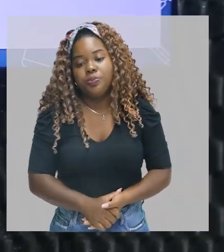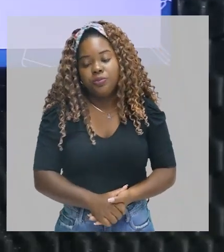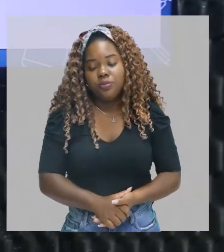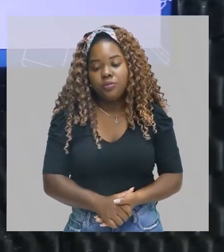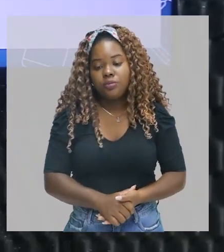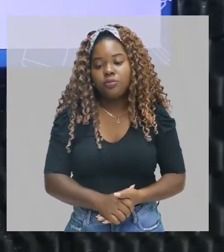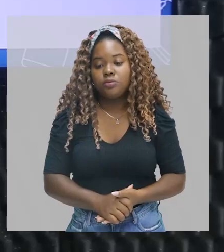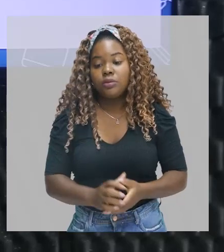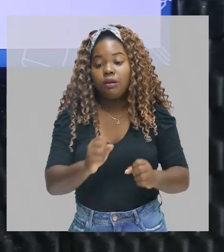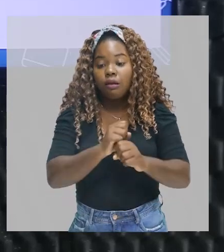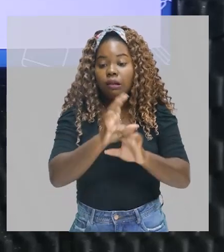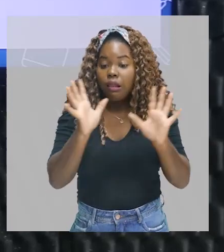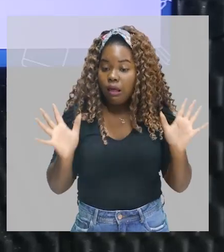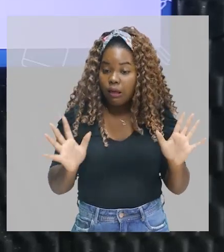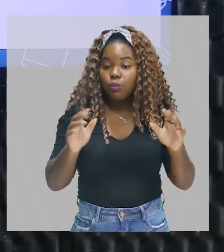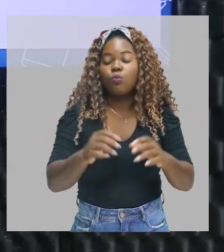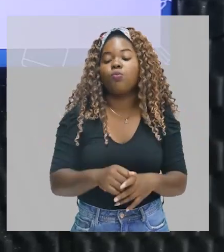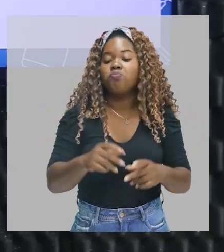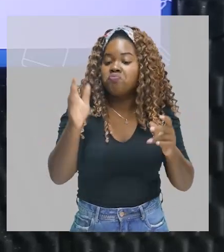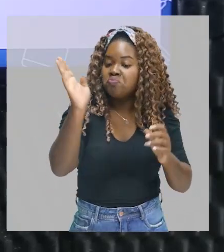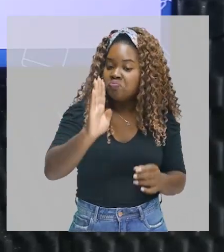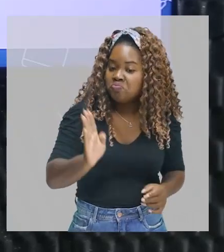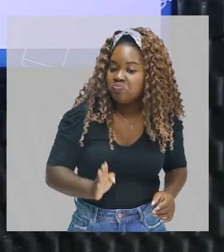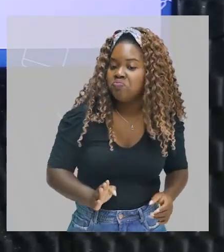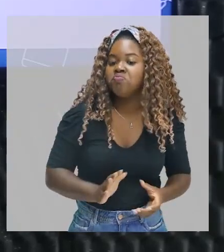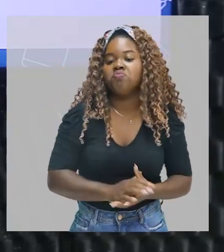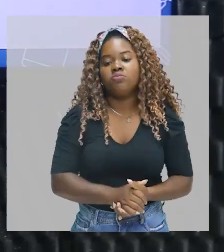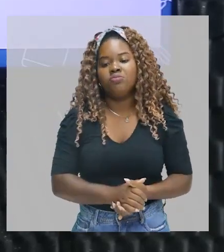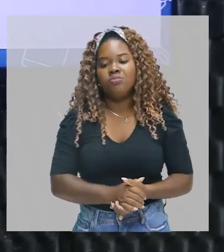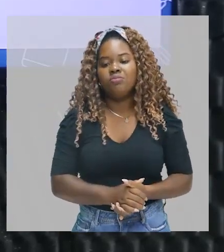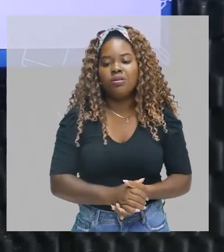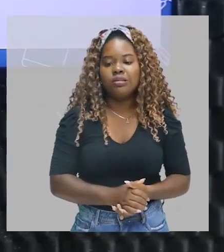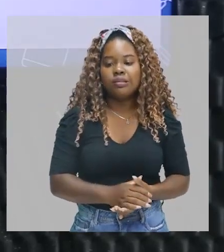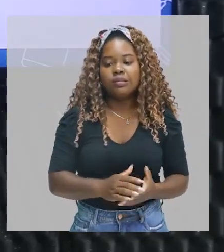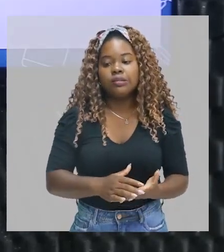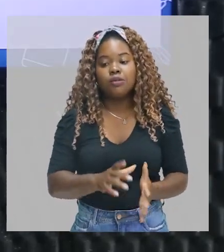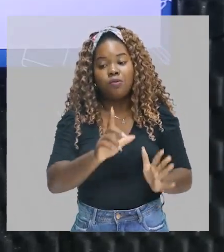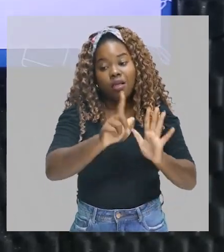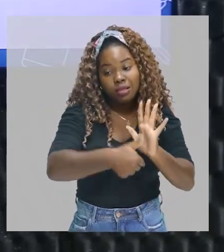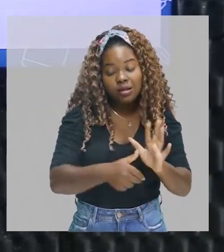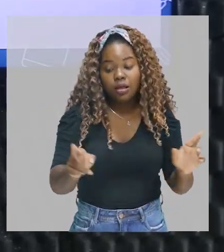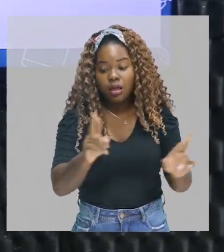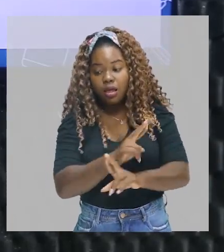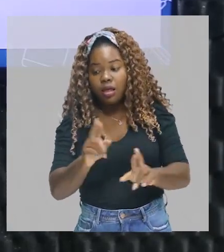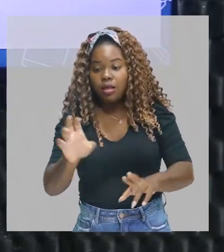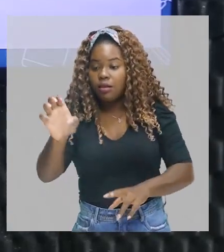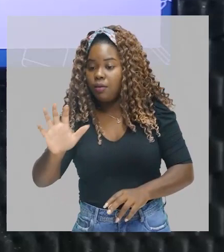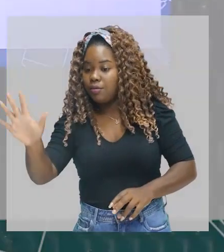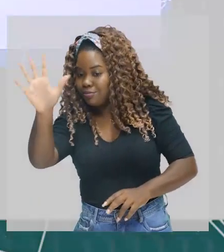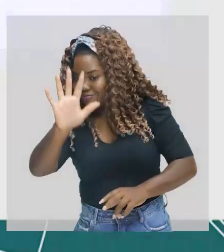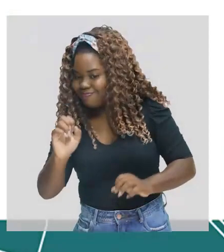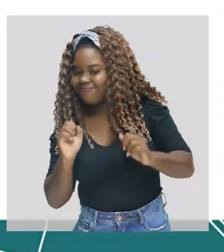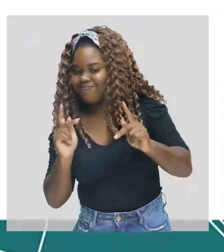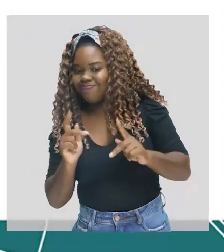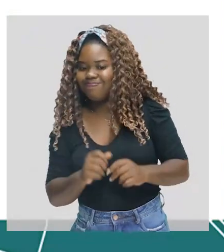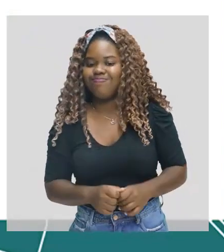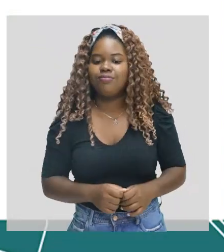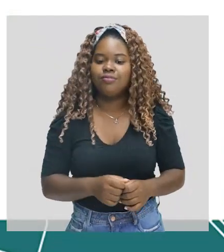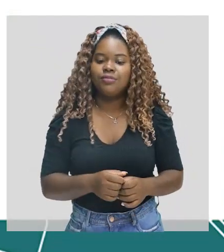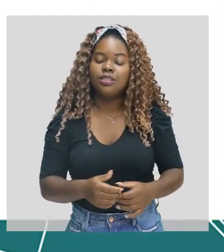um Brasil retrógrado, um Brasil atrasado em relação à Europa. Aí, até a proclamação